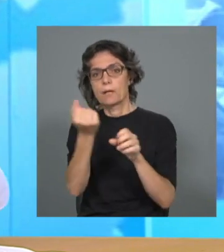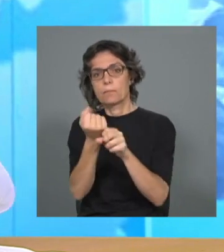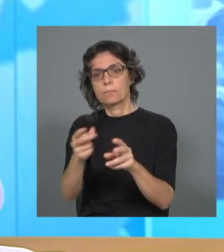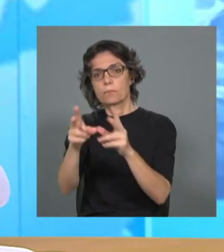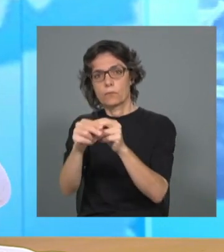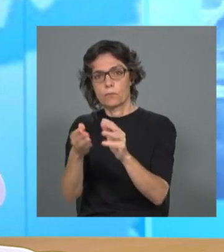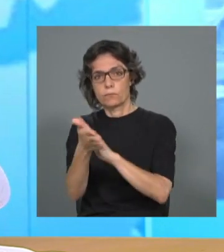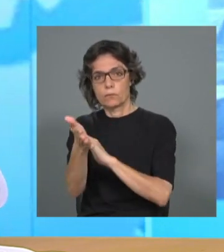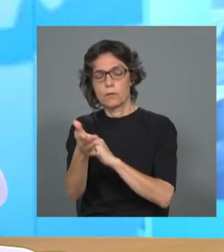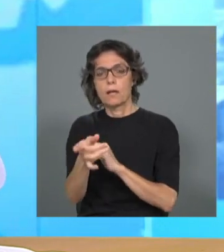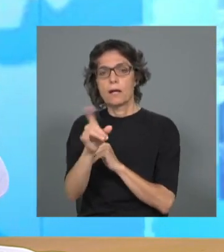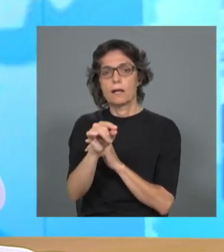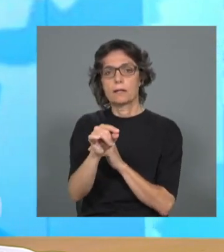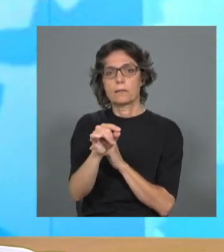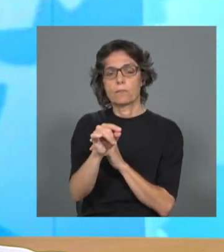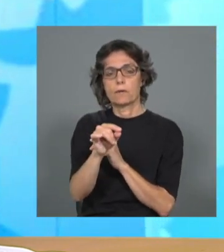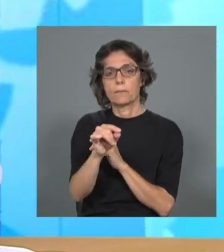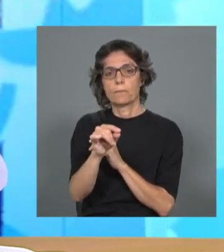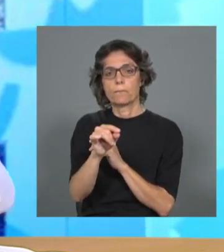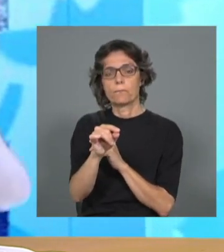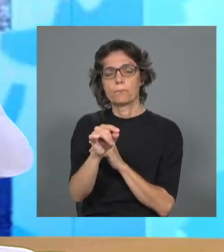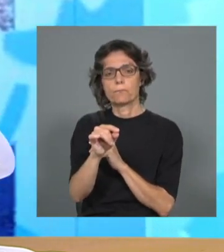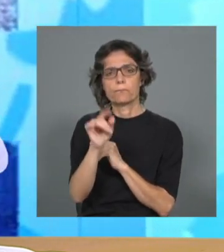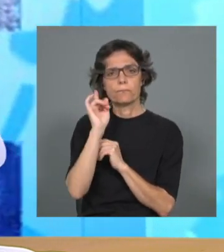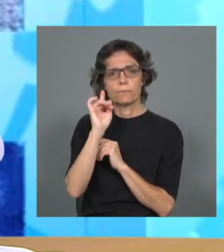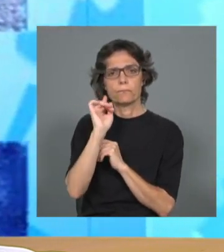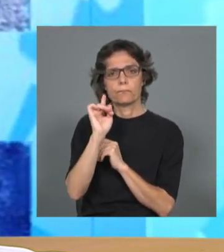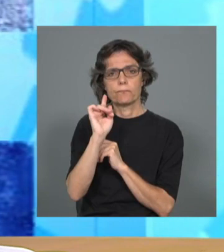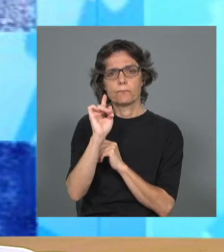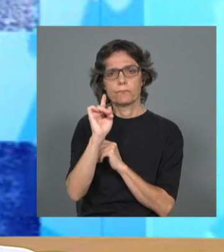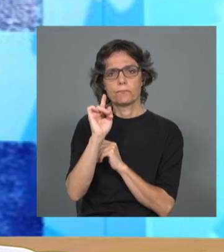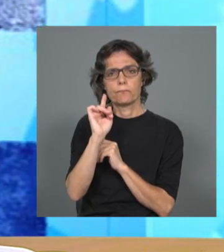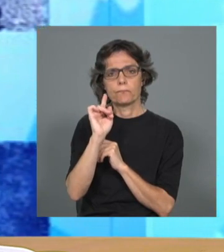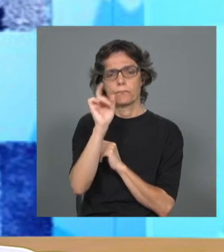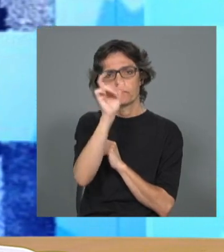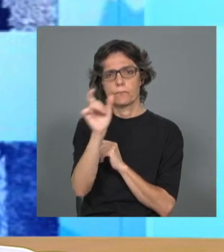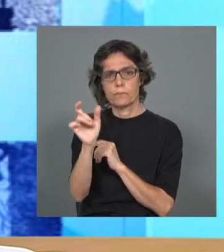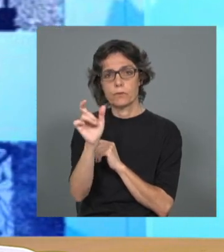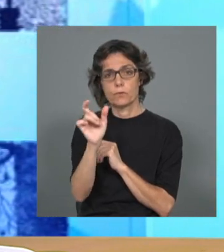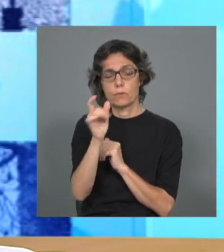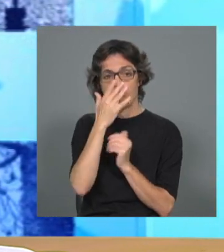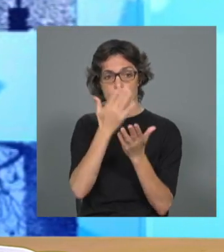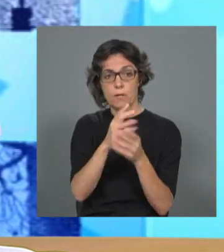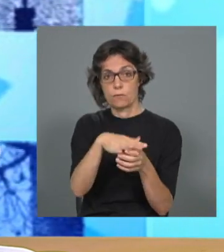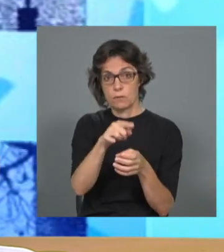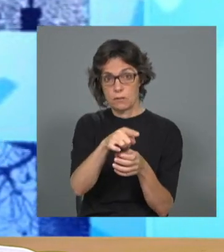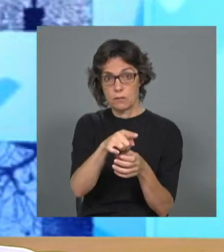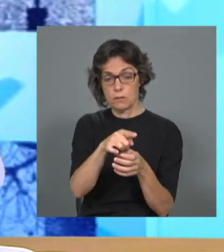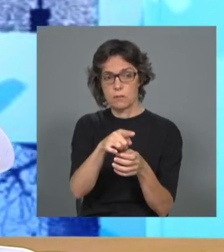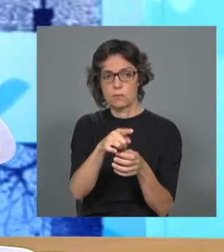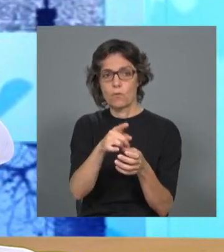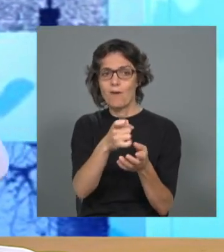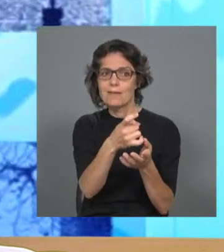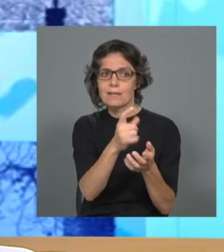não sejam, e portanto seja tido em conta aqueles que são apanhados nessa situação, ter uma